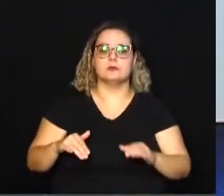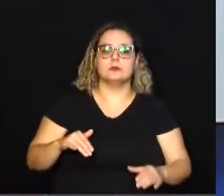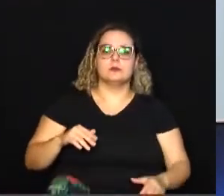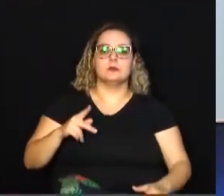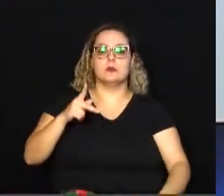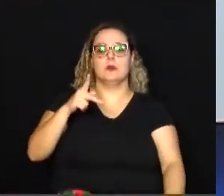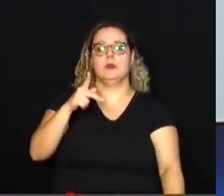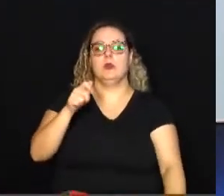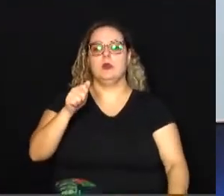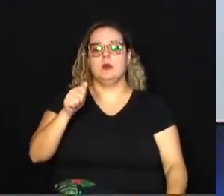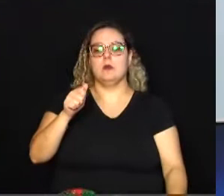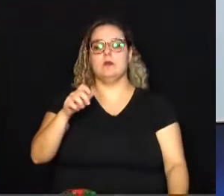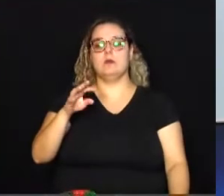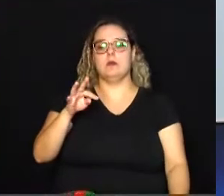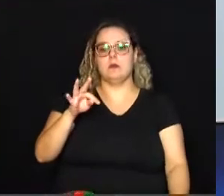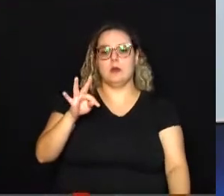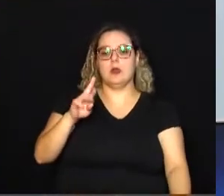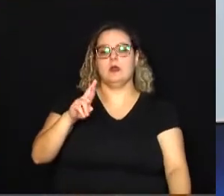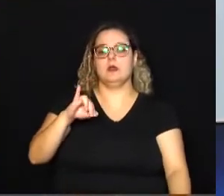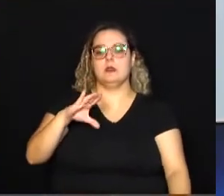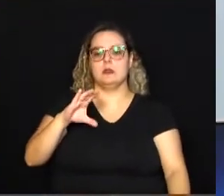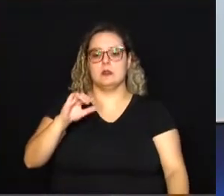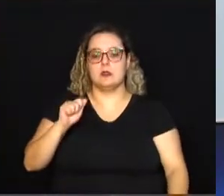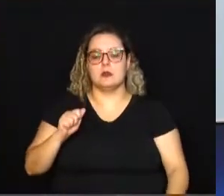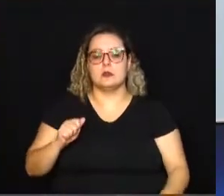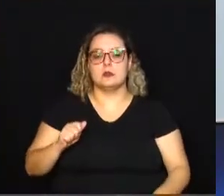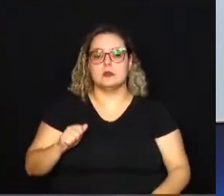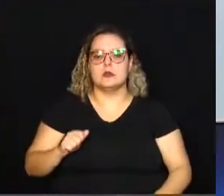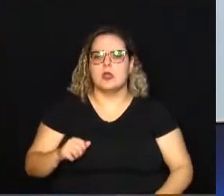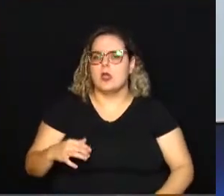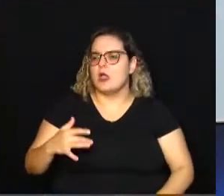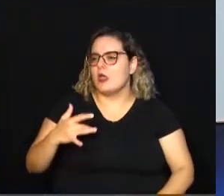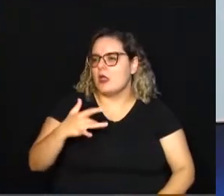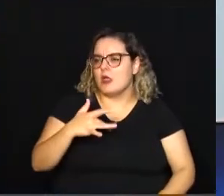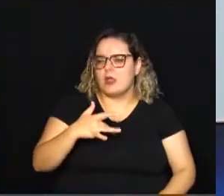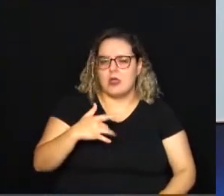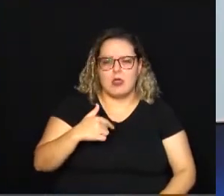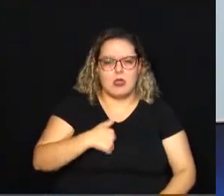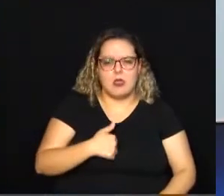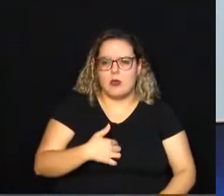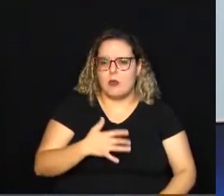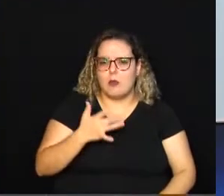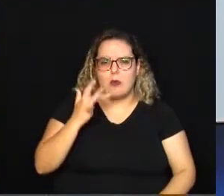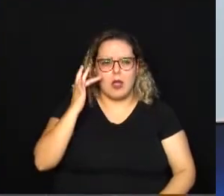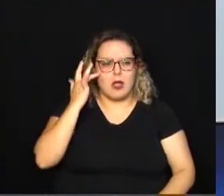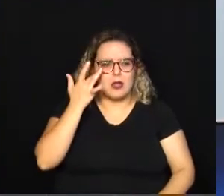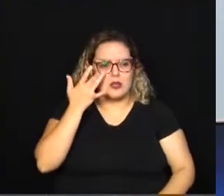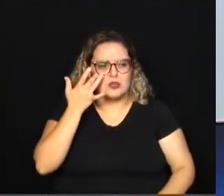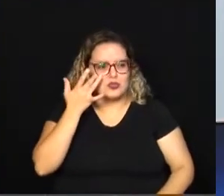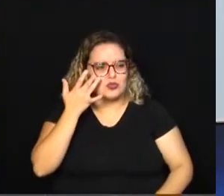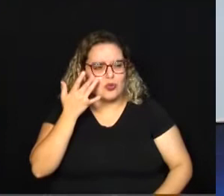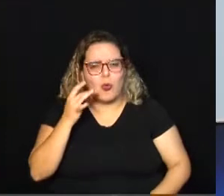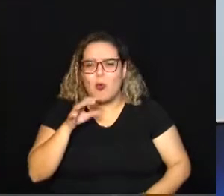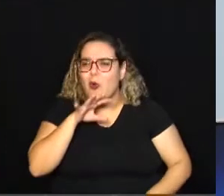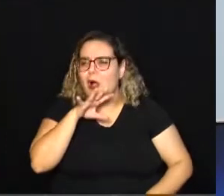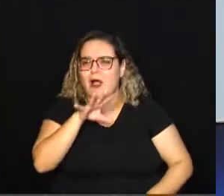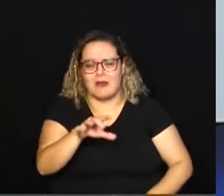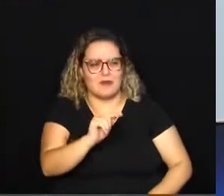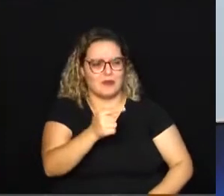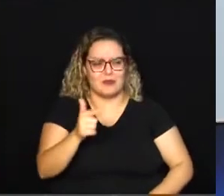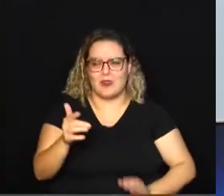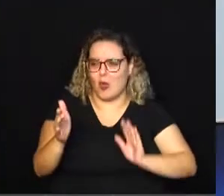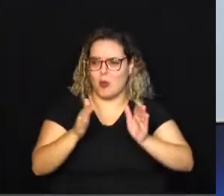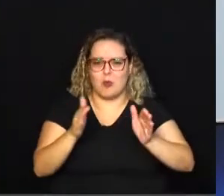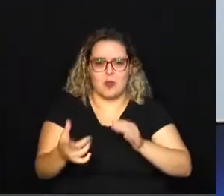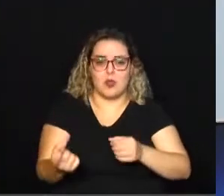Patrícia Silvério Zanon. Ela diz: eu acho um absurdo não terem um prazo certo para retornar. Os representantes que